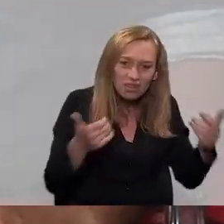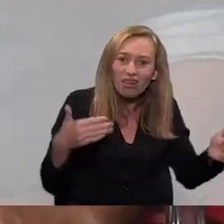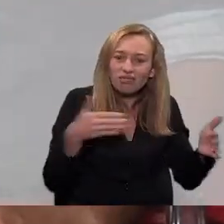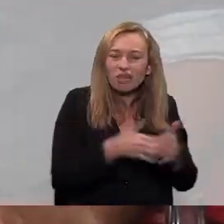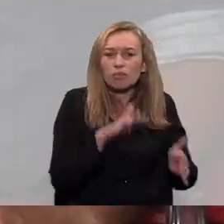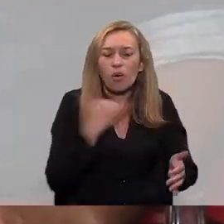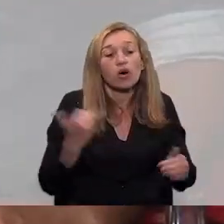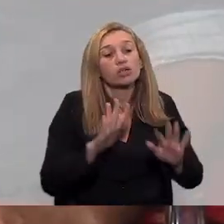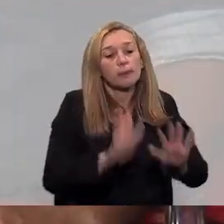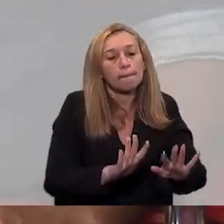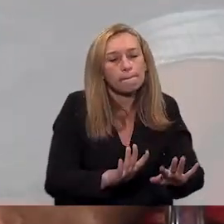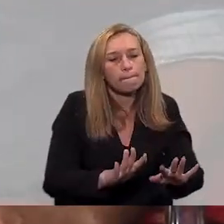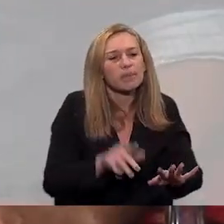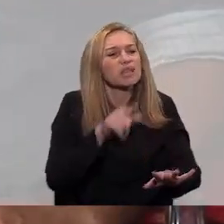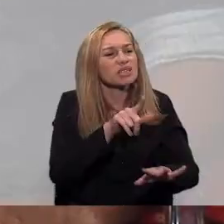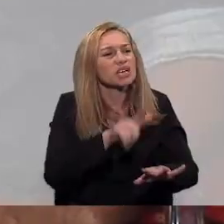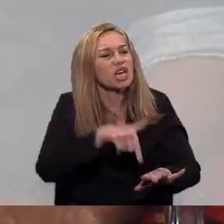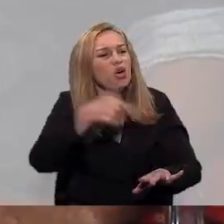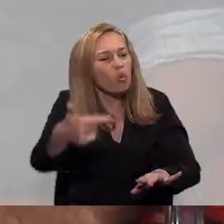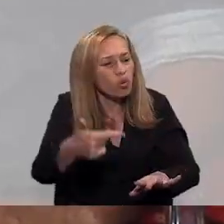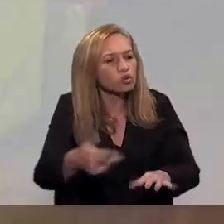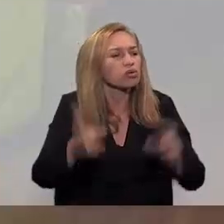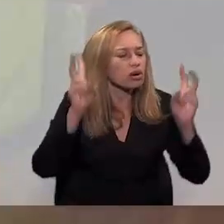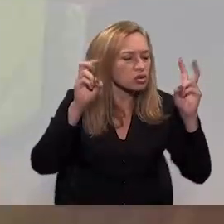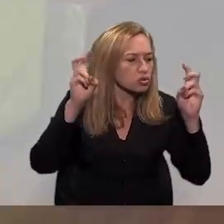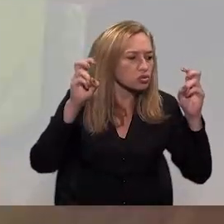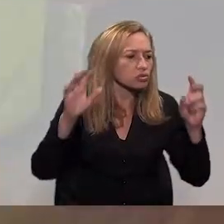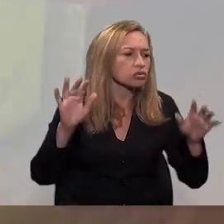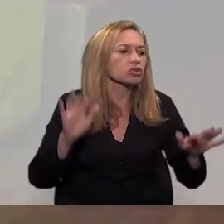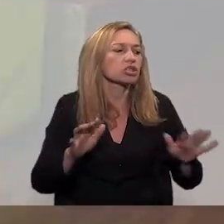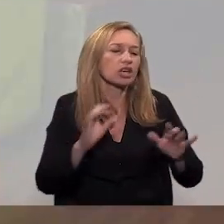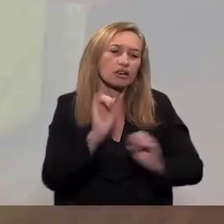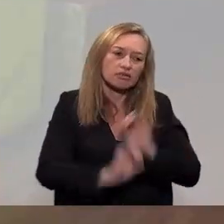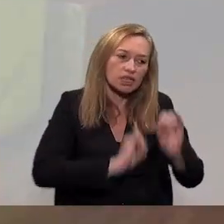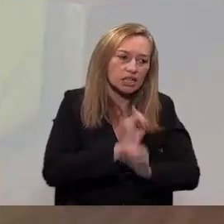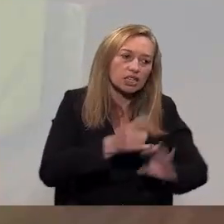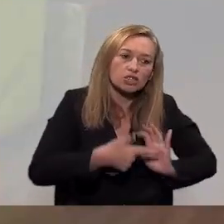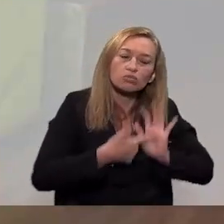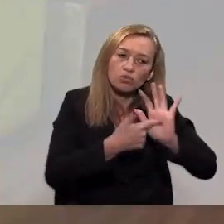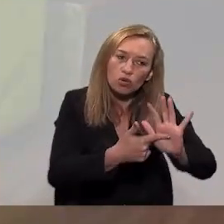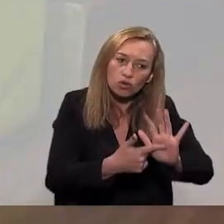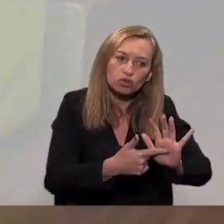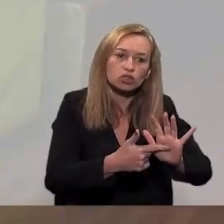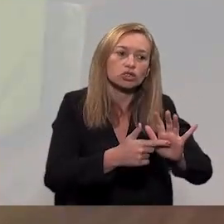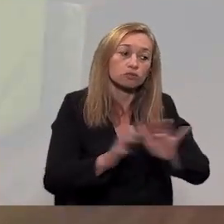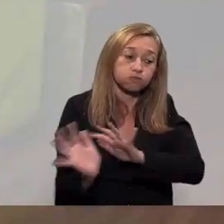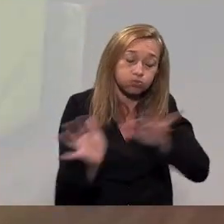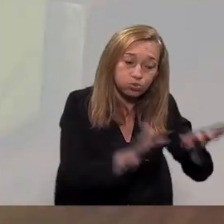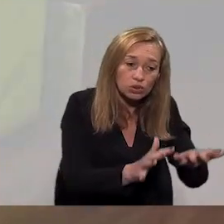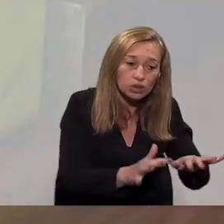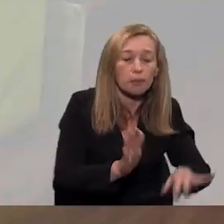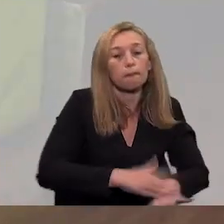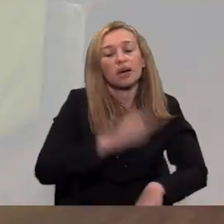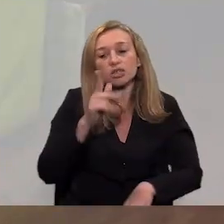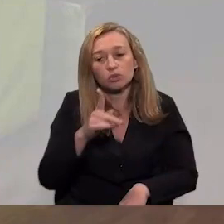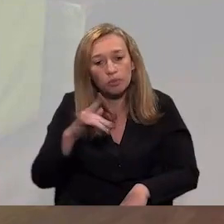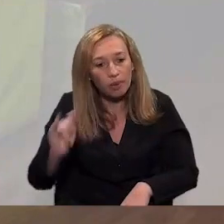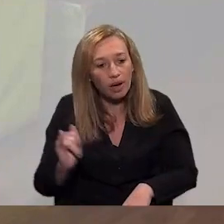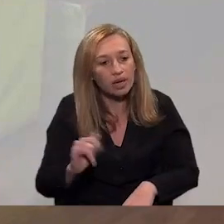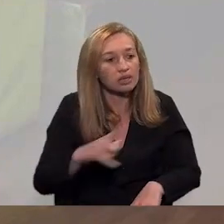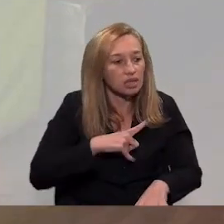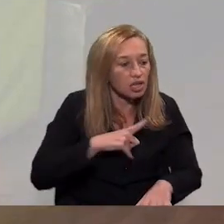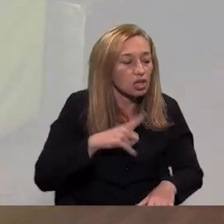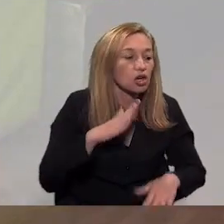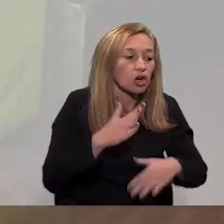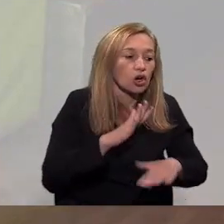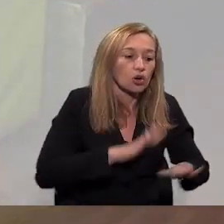morte delas, né. Esse aí é outro ponto que a internet chama atenção e chama mais ainda atenção para os